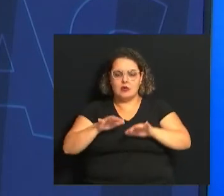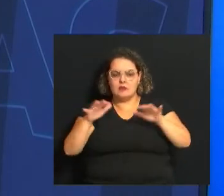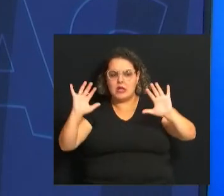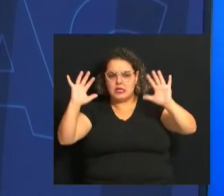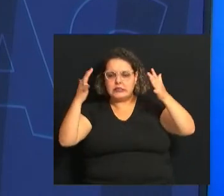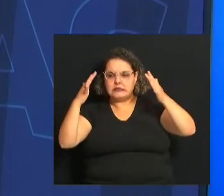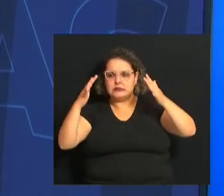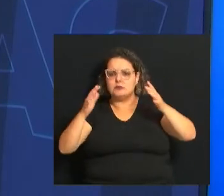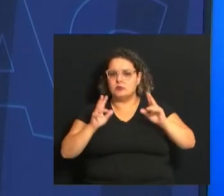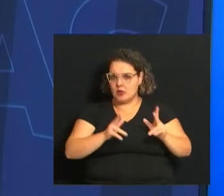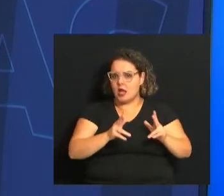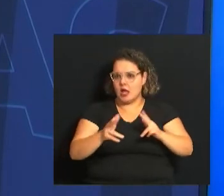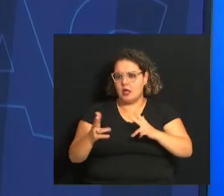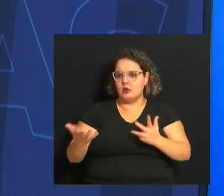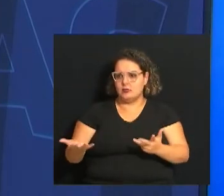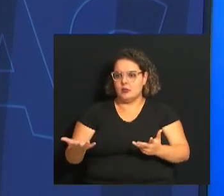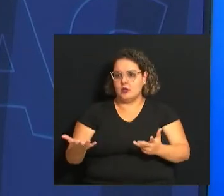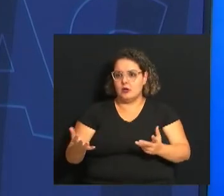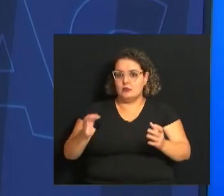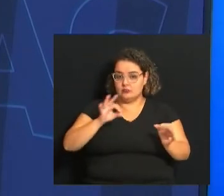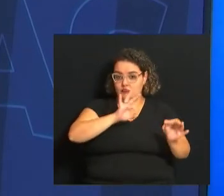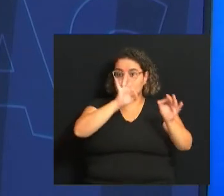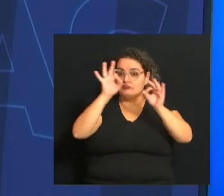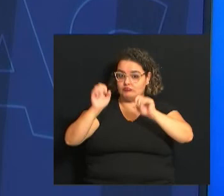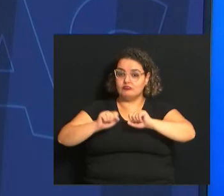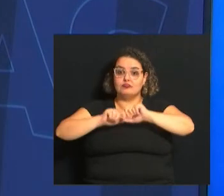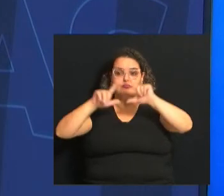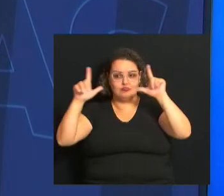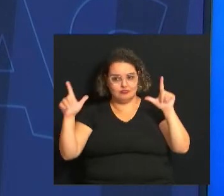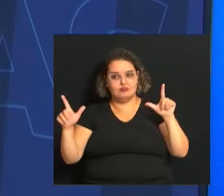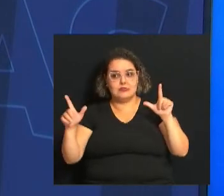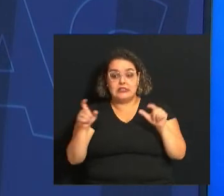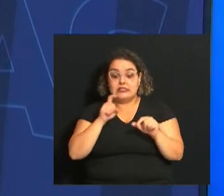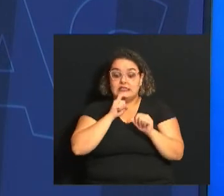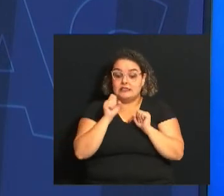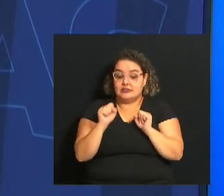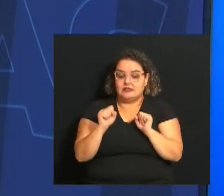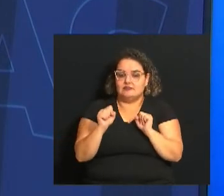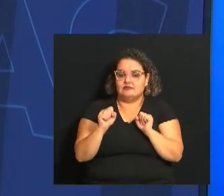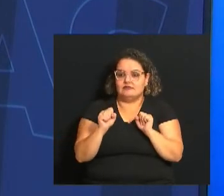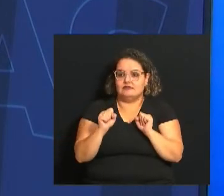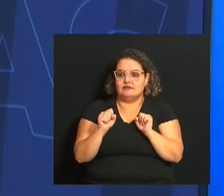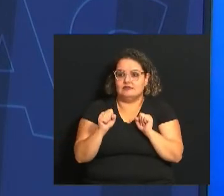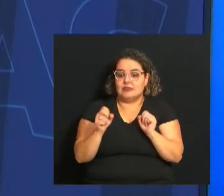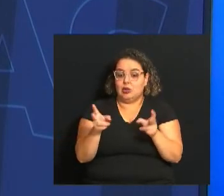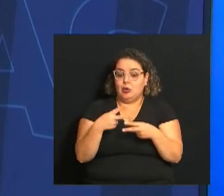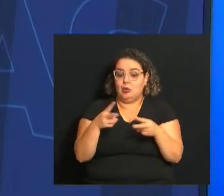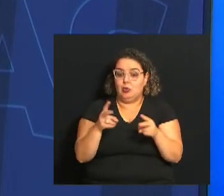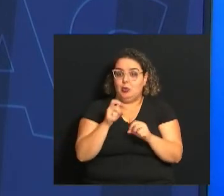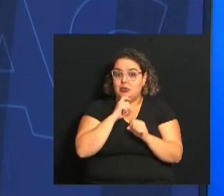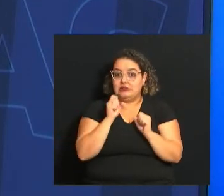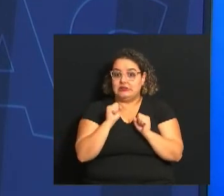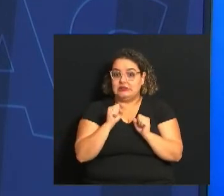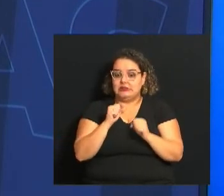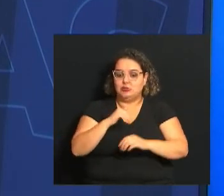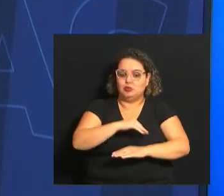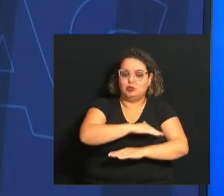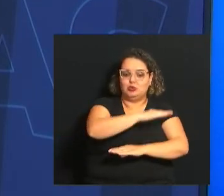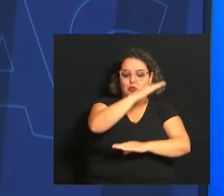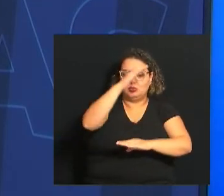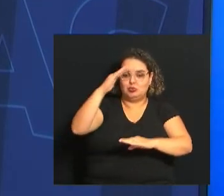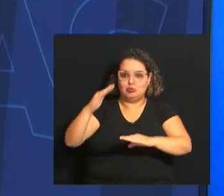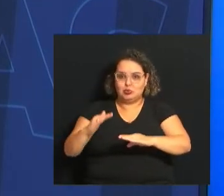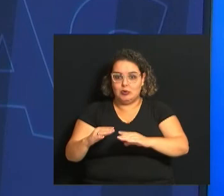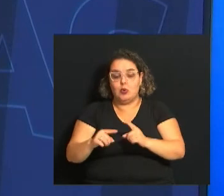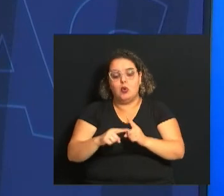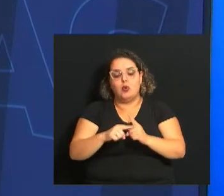permanece o mesmo, viu? Para quem acorda cedinho, tem aquele frio. Então, vento gelado, ao longo do dia essa temperatura